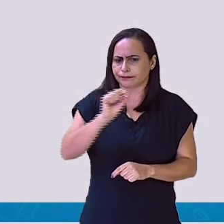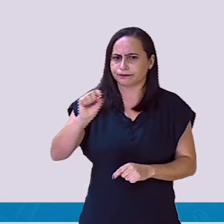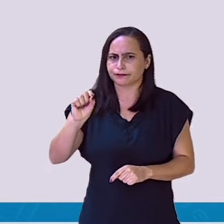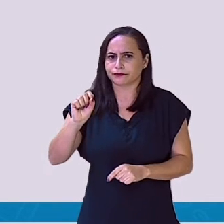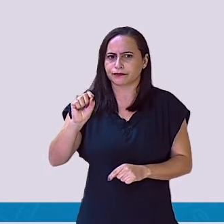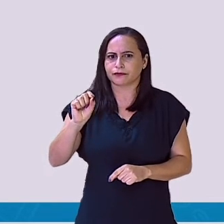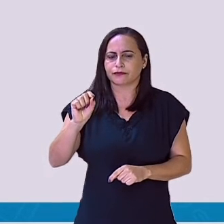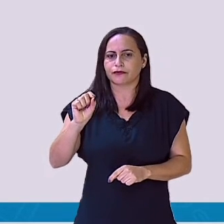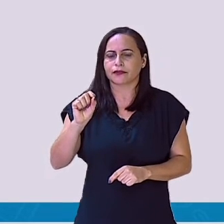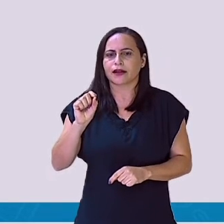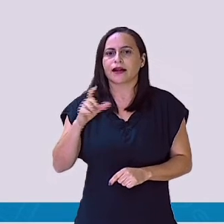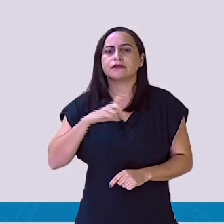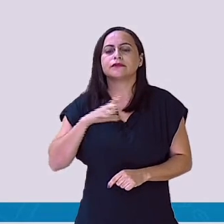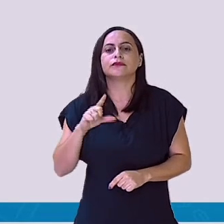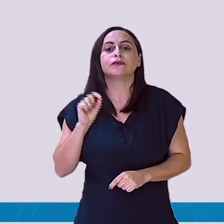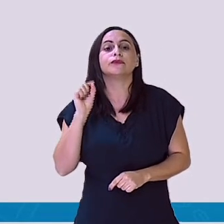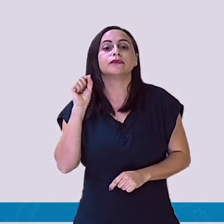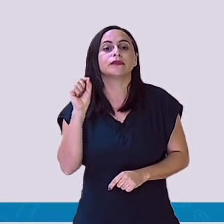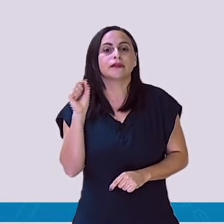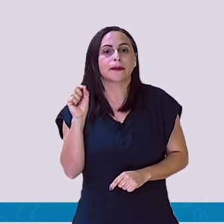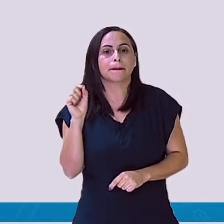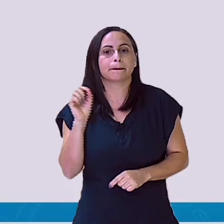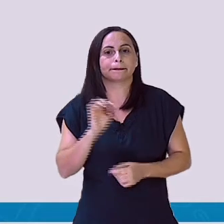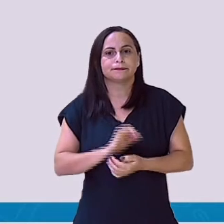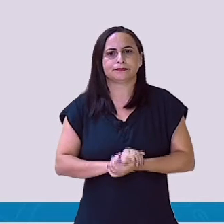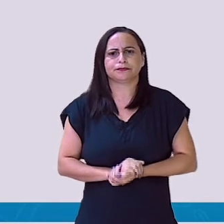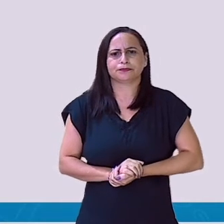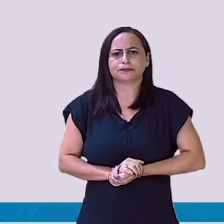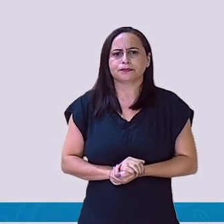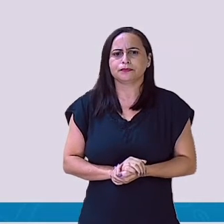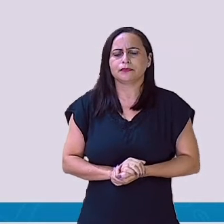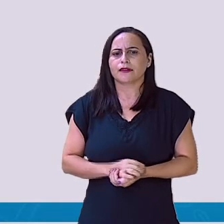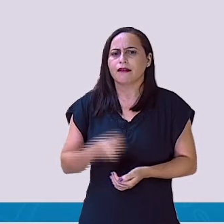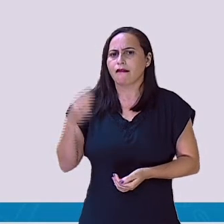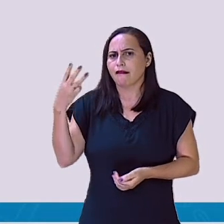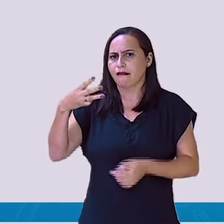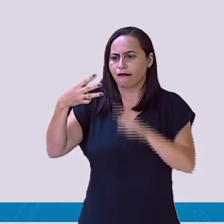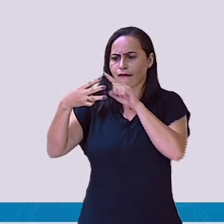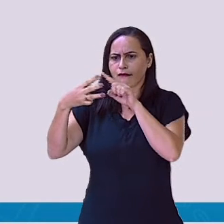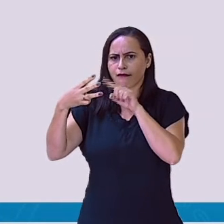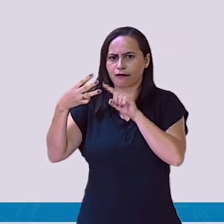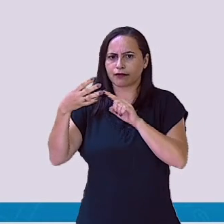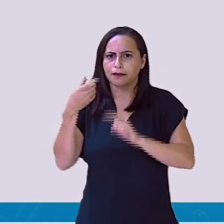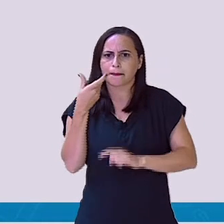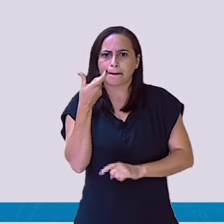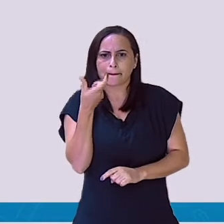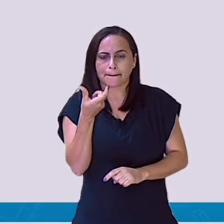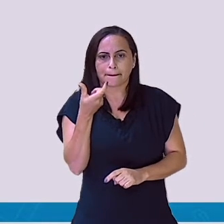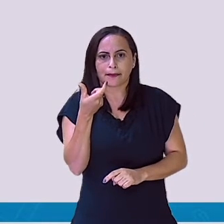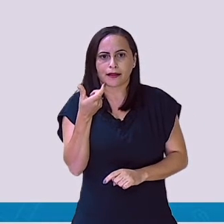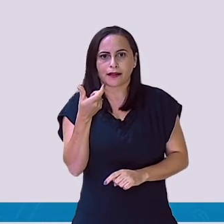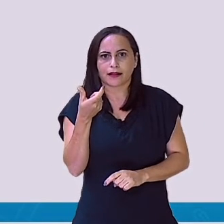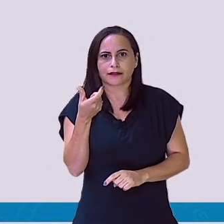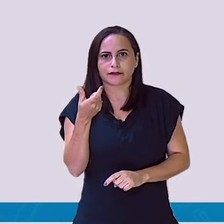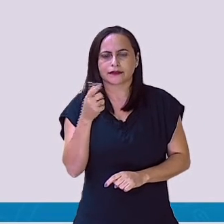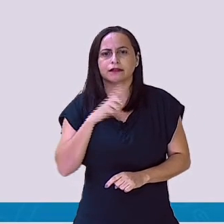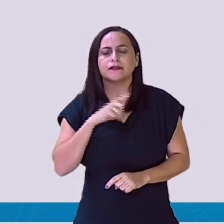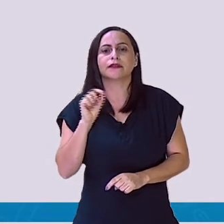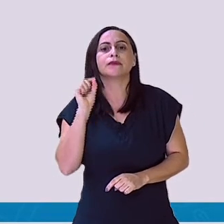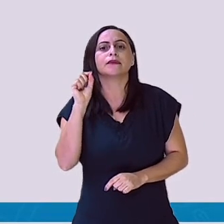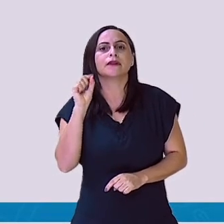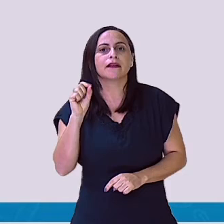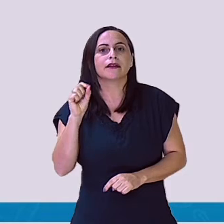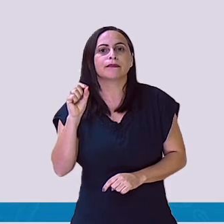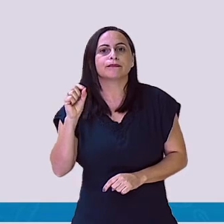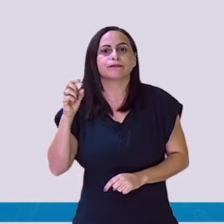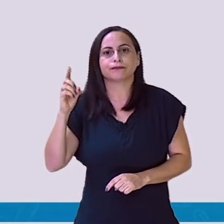plantas, flores e criou. Nessas três palavras, o que é que possui? Dígrafo.